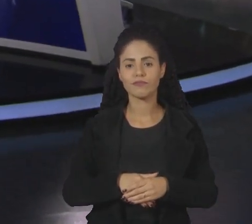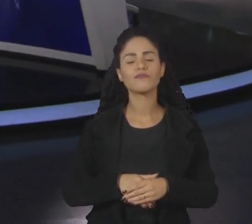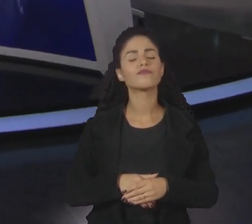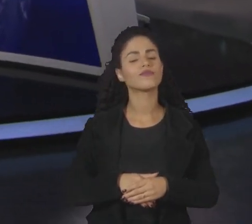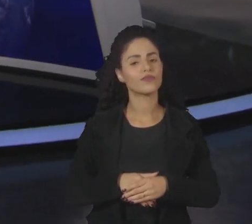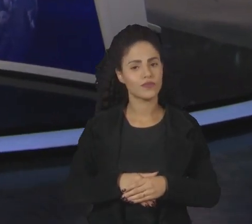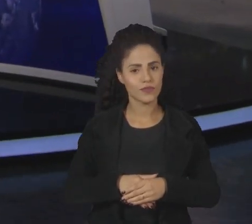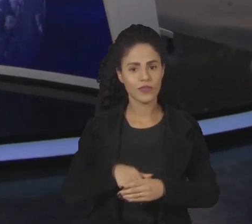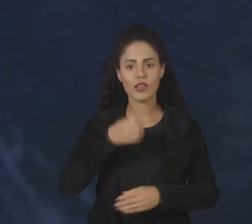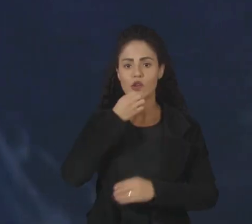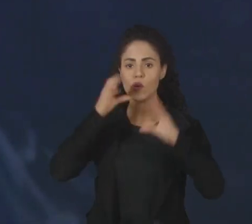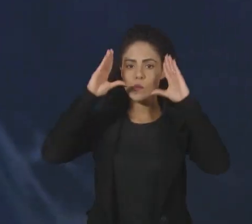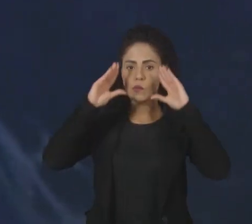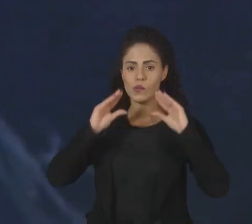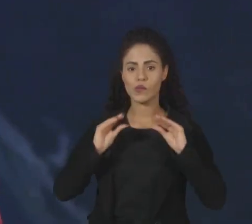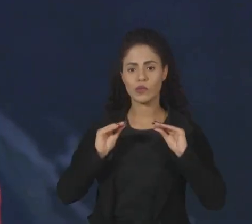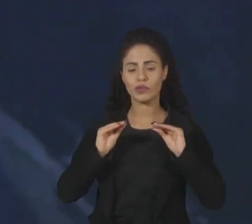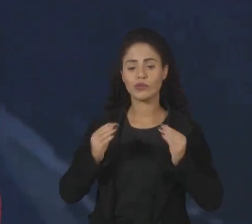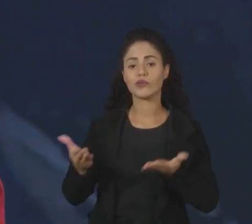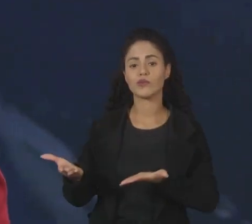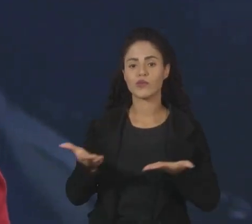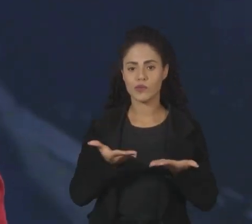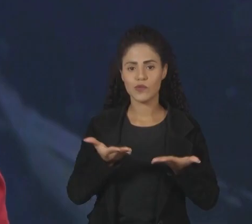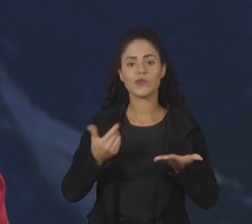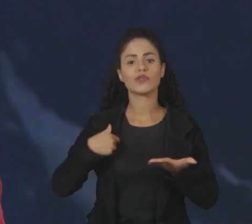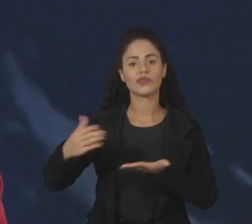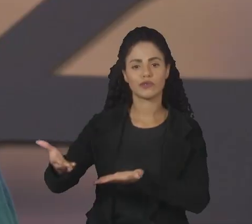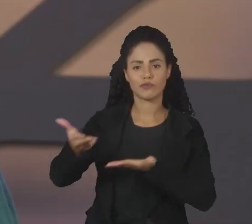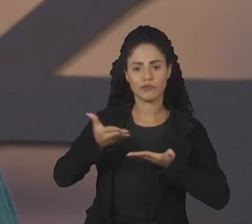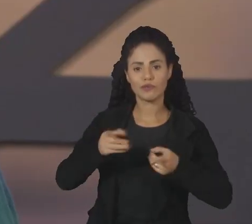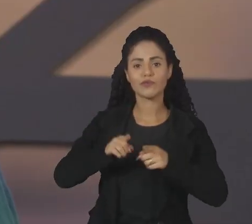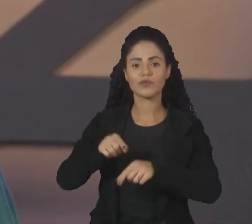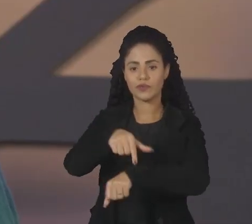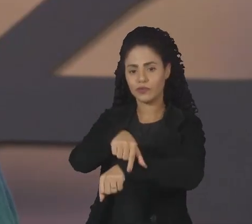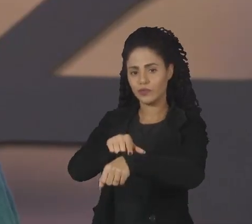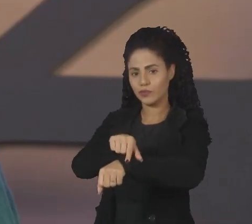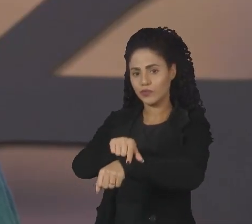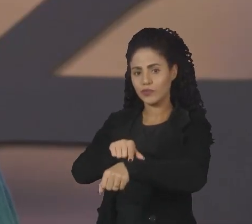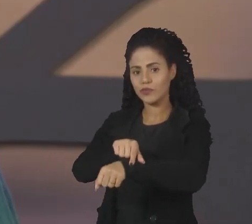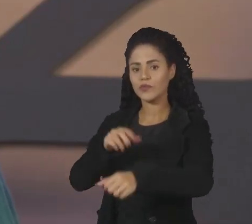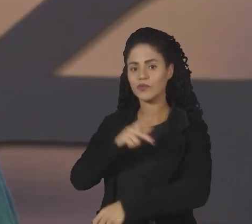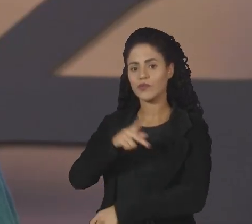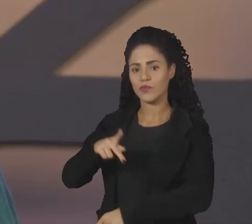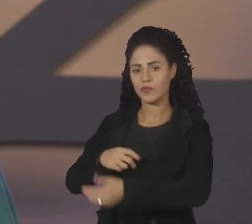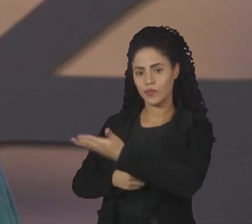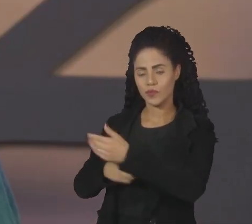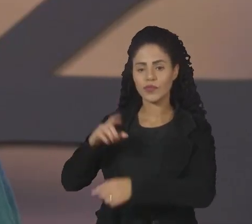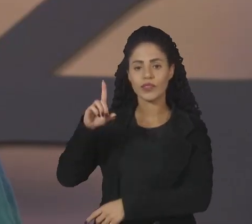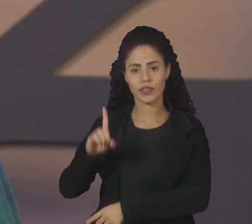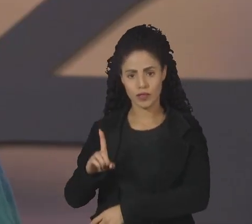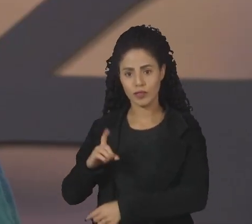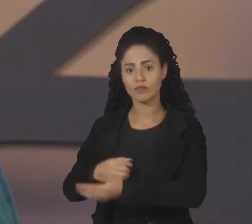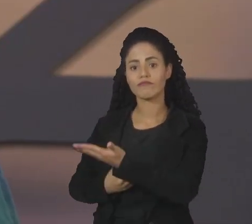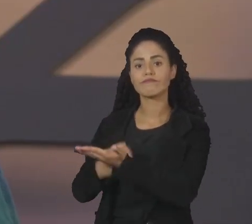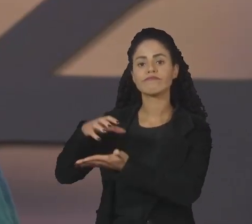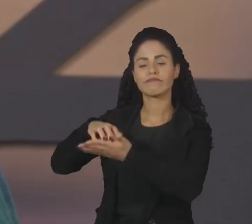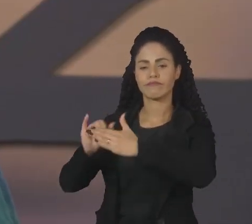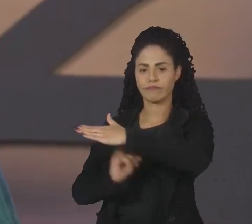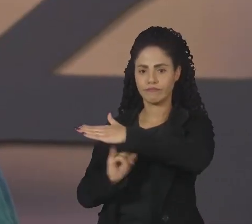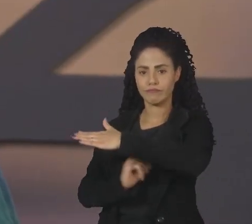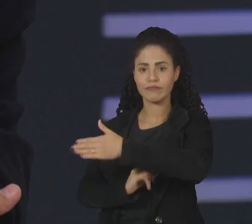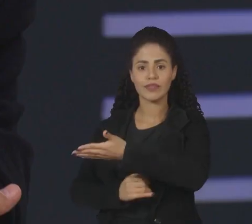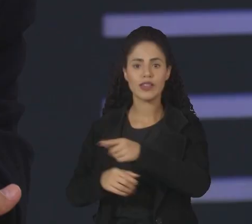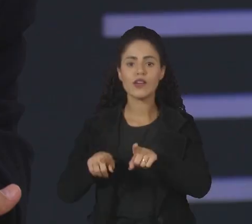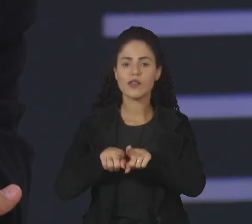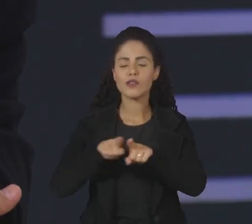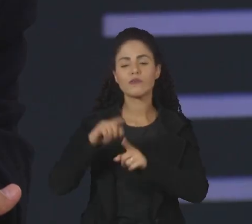Olá, boa noite. Hoje estão comigo a economista Mariana Almeida, professora do INSPER e diretora executiva da Fundação TID Setúbal,